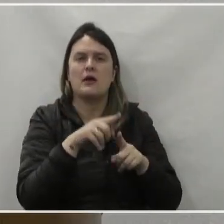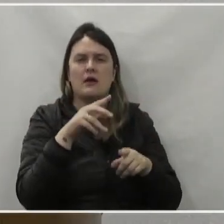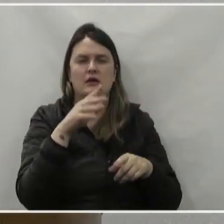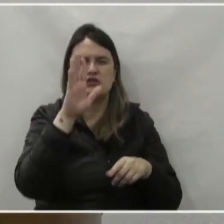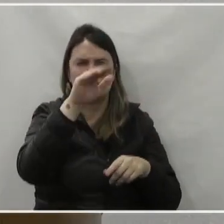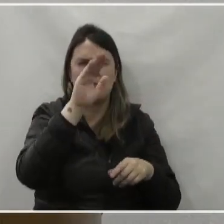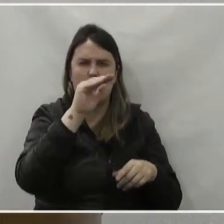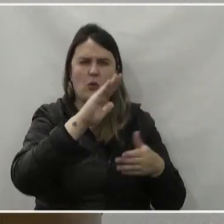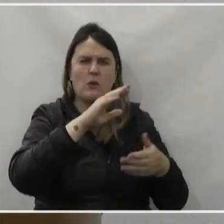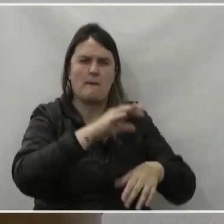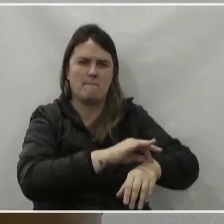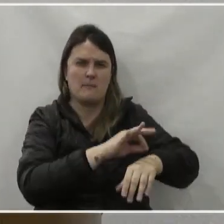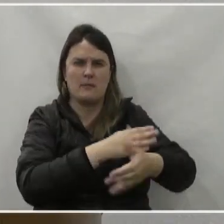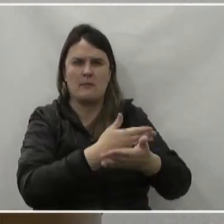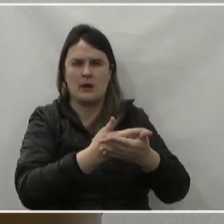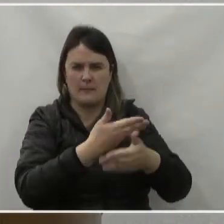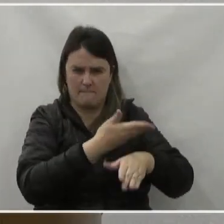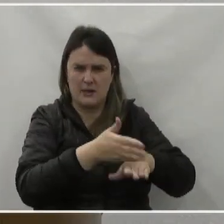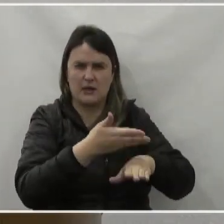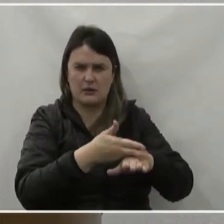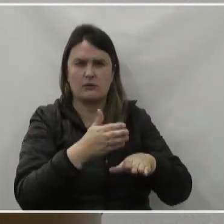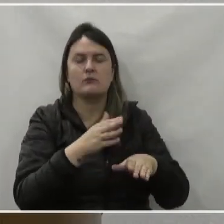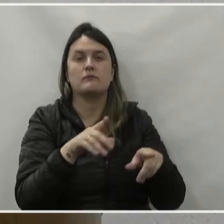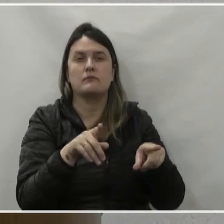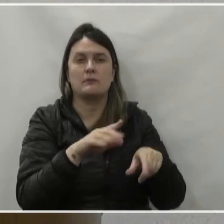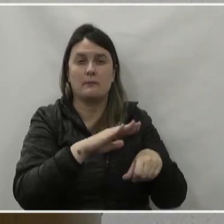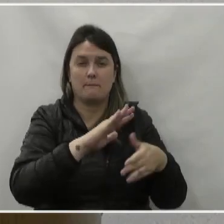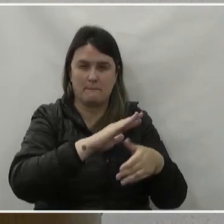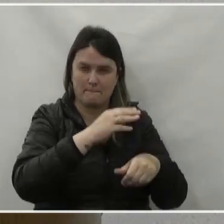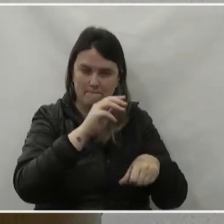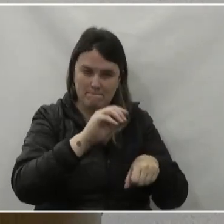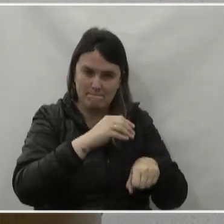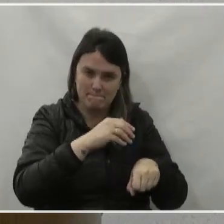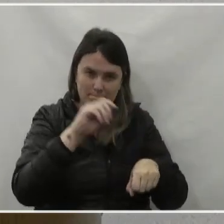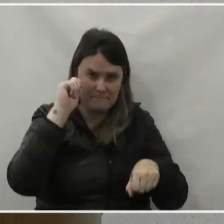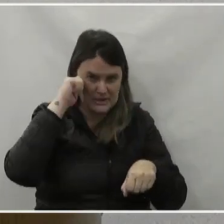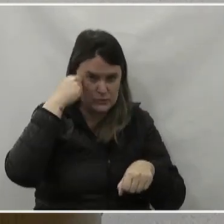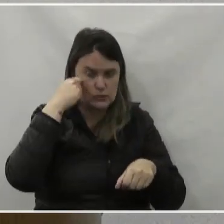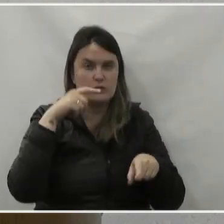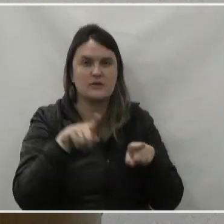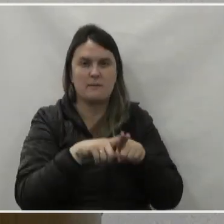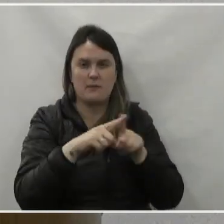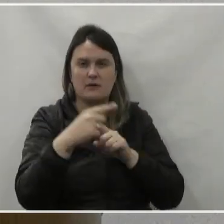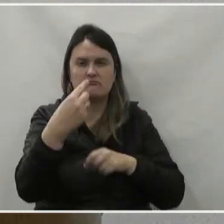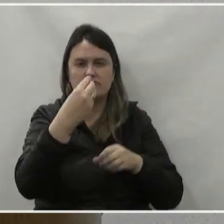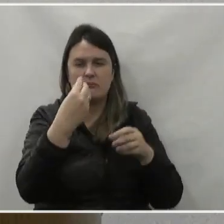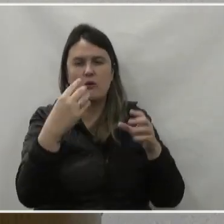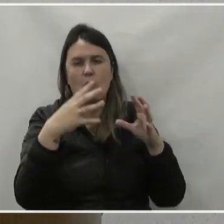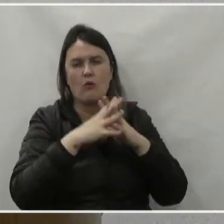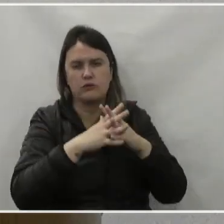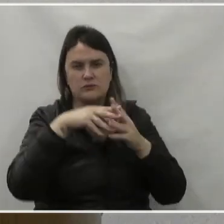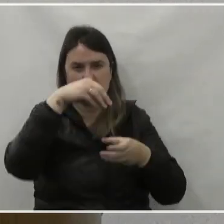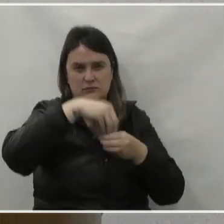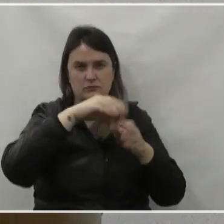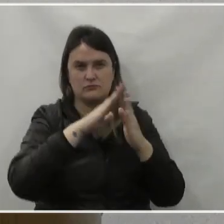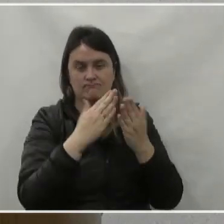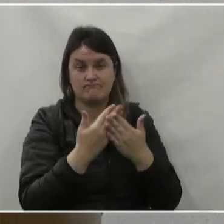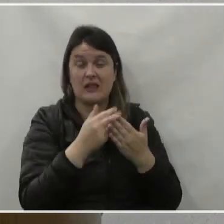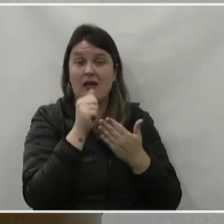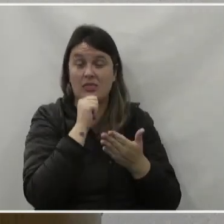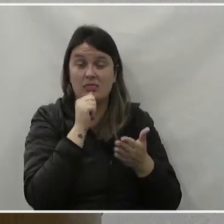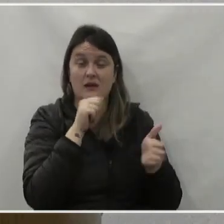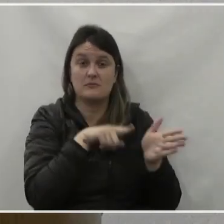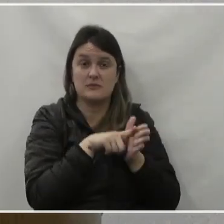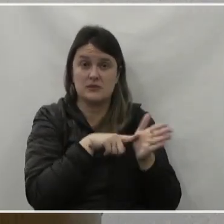racial e ameaças, muitas vezes praticado por alunos, responsáveis e até colegas de trabalho. Ainda assim, a matéria